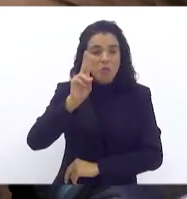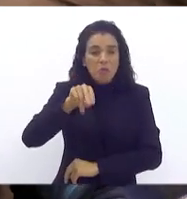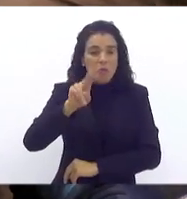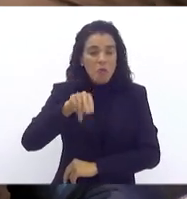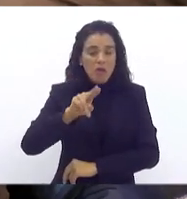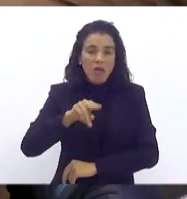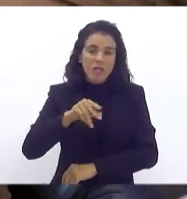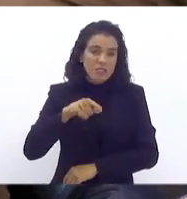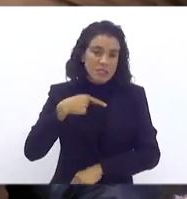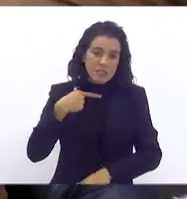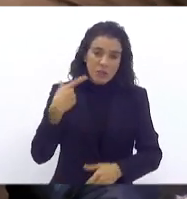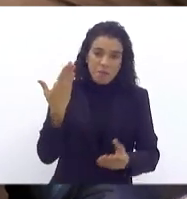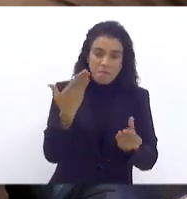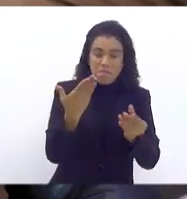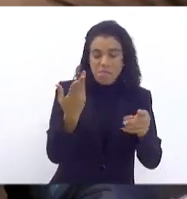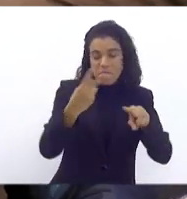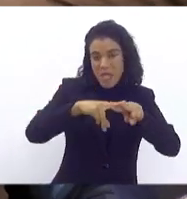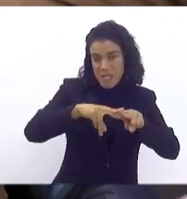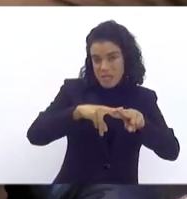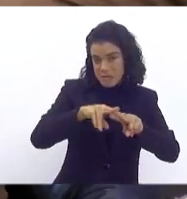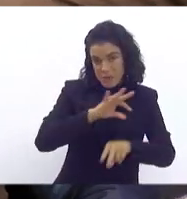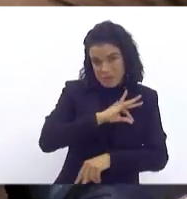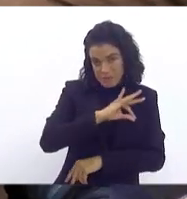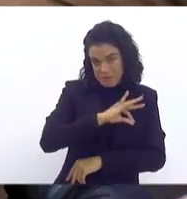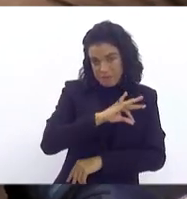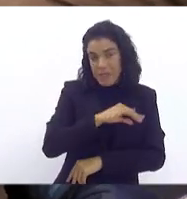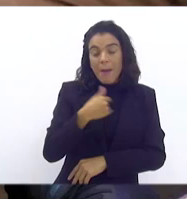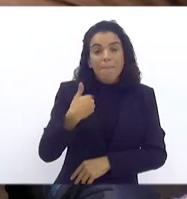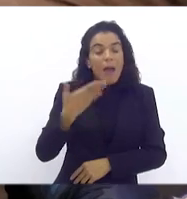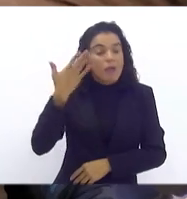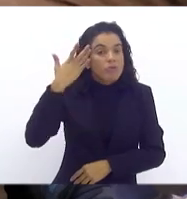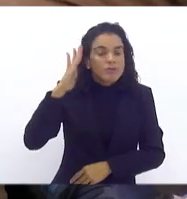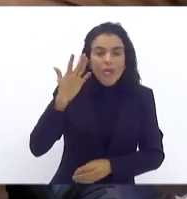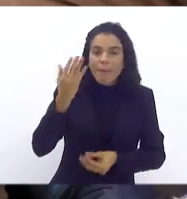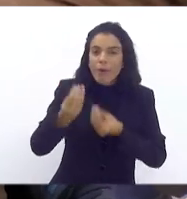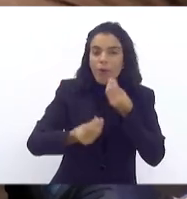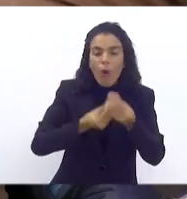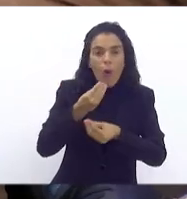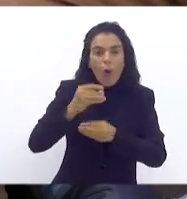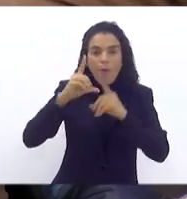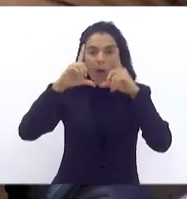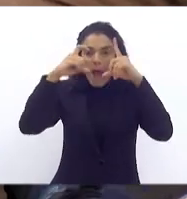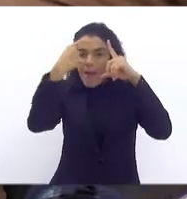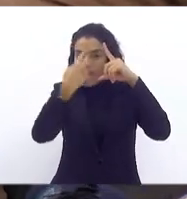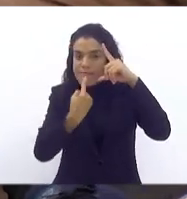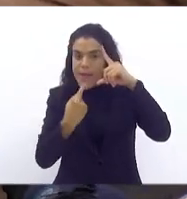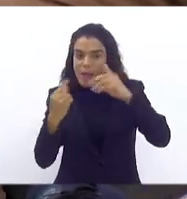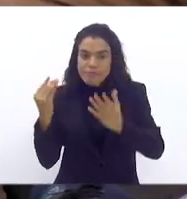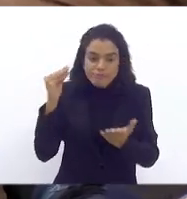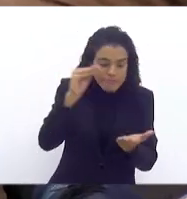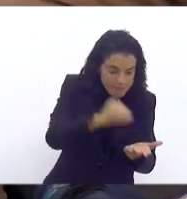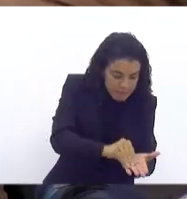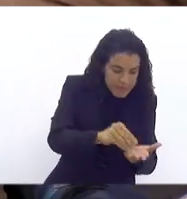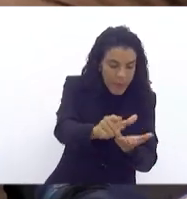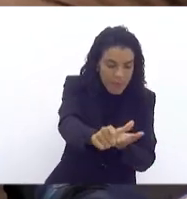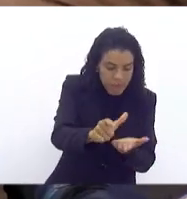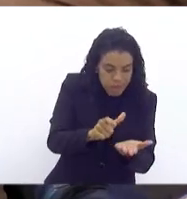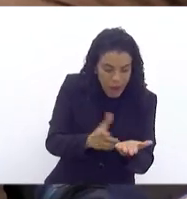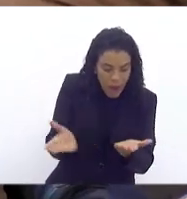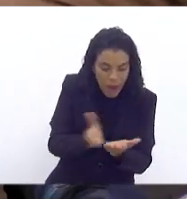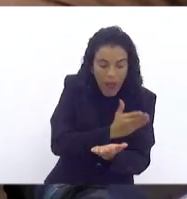sido fichado pela polícia no entanto não se sabe como a fotografia dele foi parar num álbum de suspeitos de uma